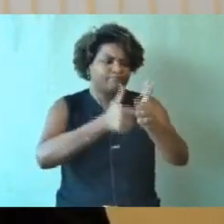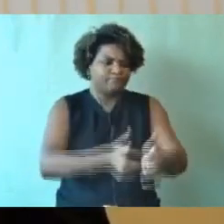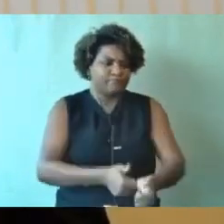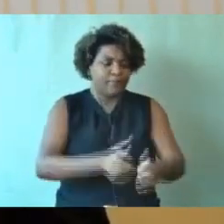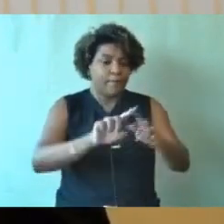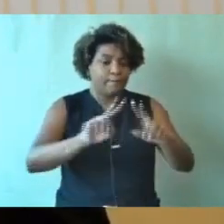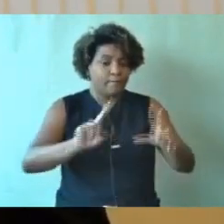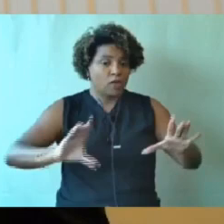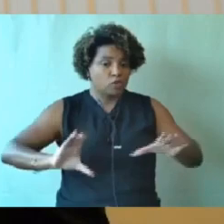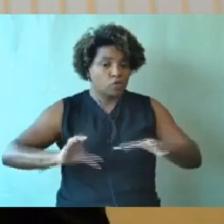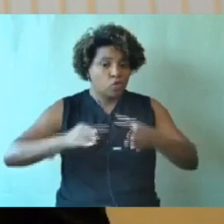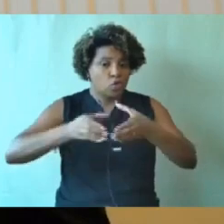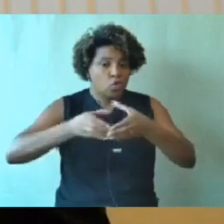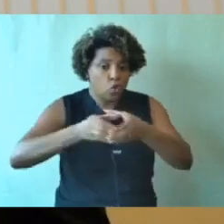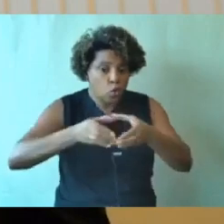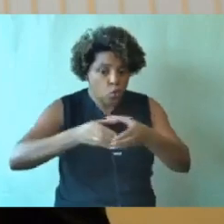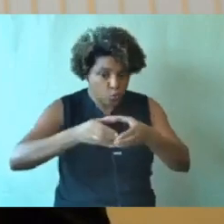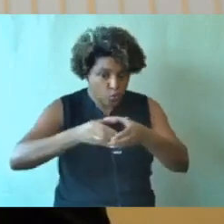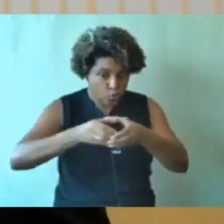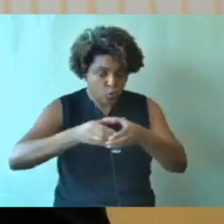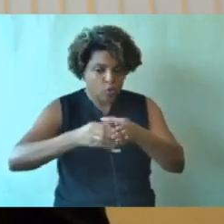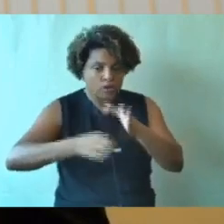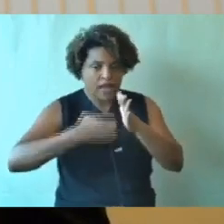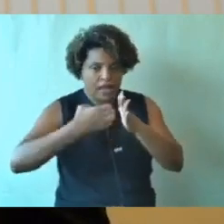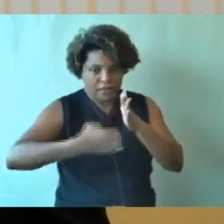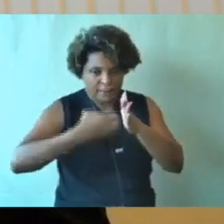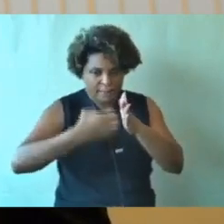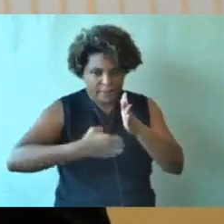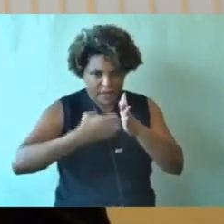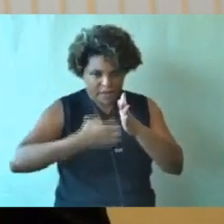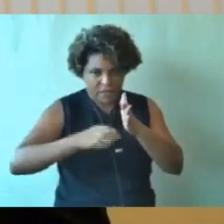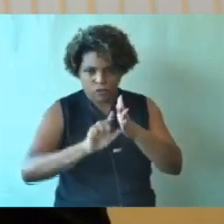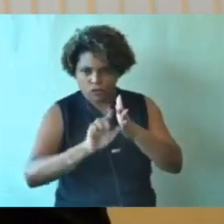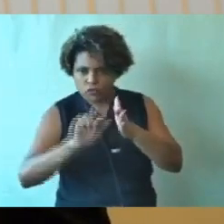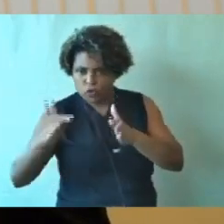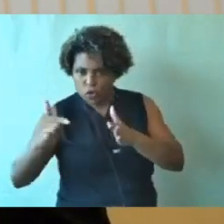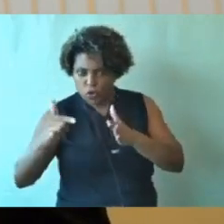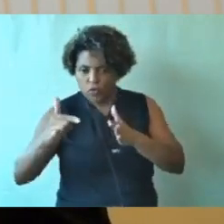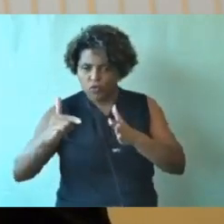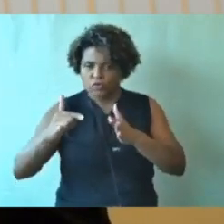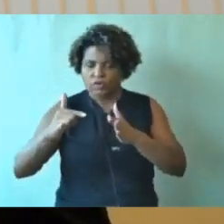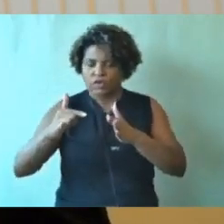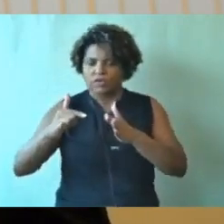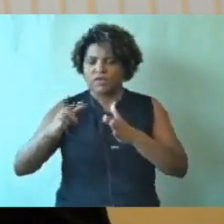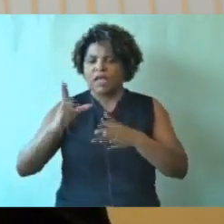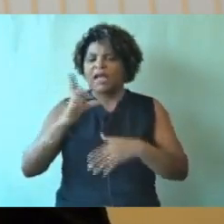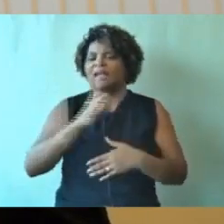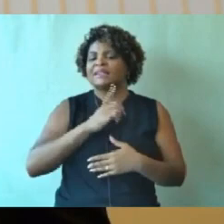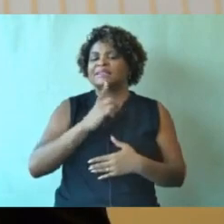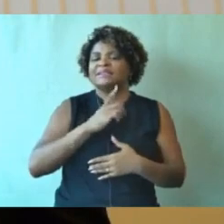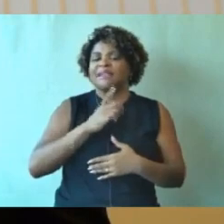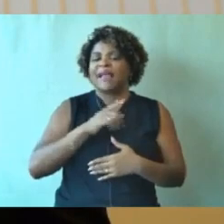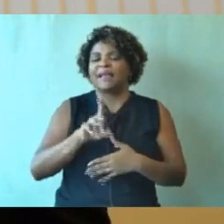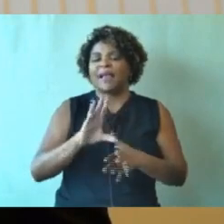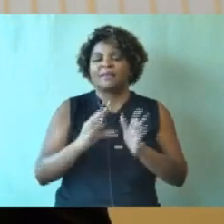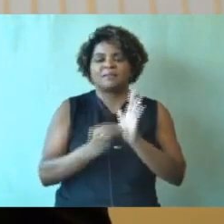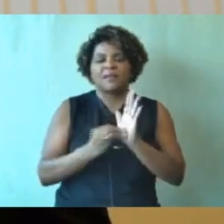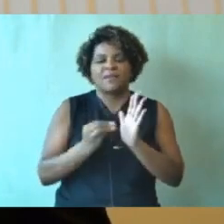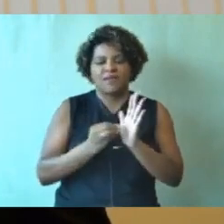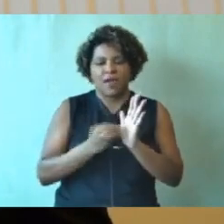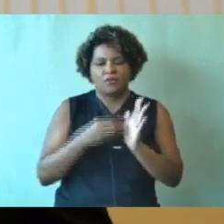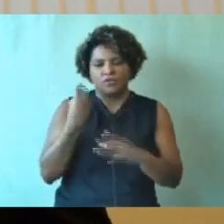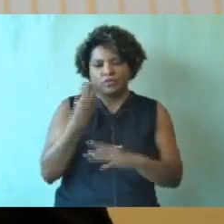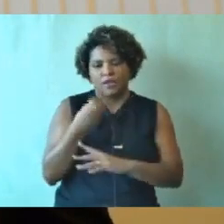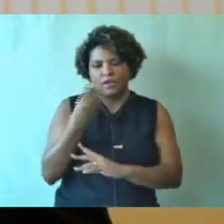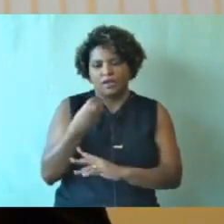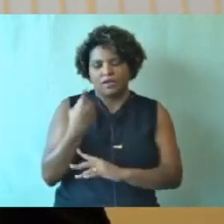concessionário, as outras empresas concessionárias, o atestado delas todas cobre essa a experiência.